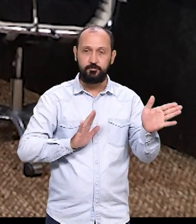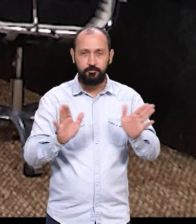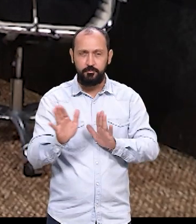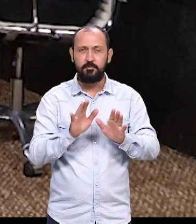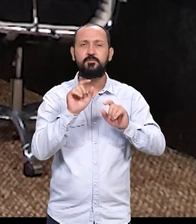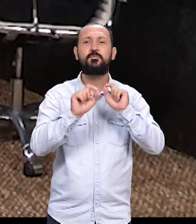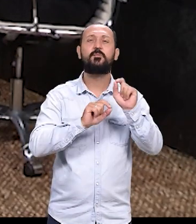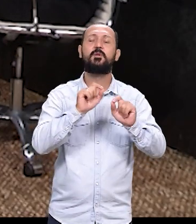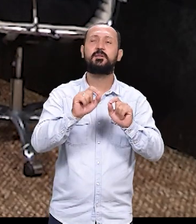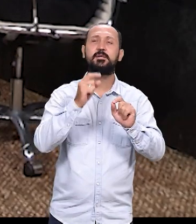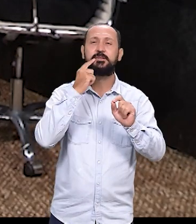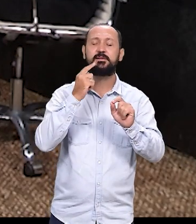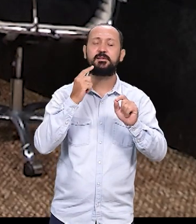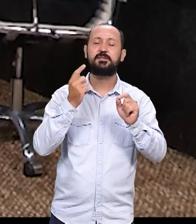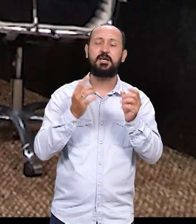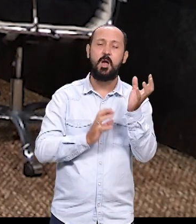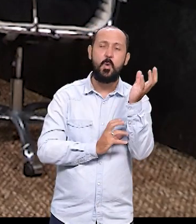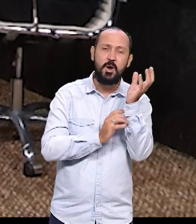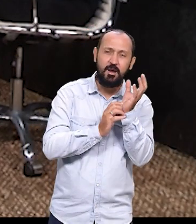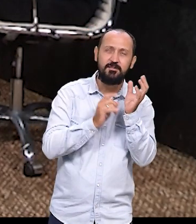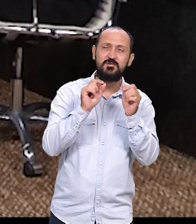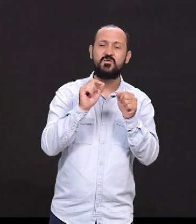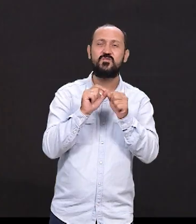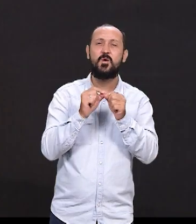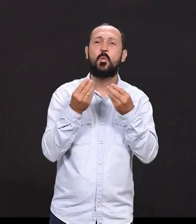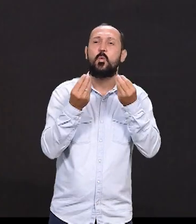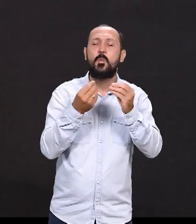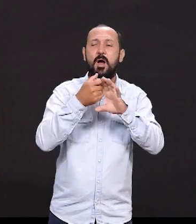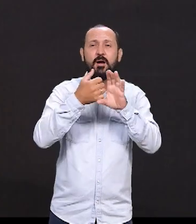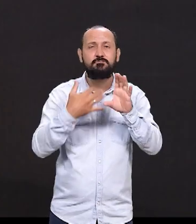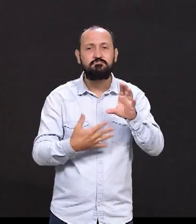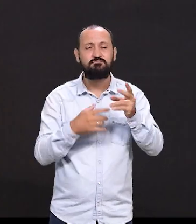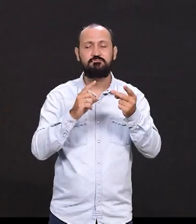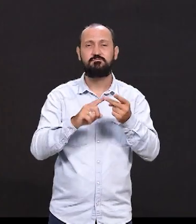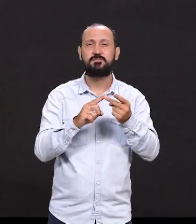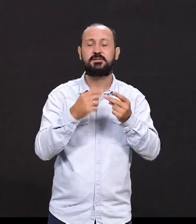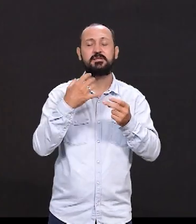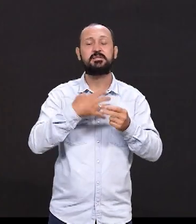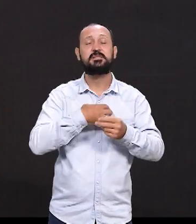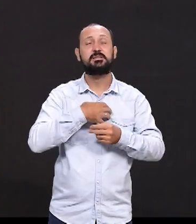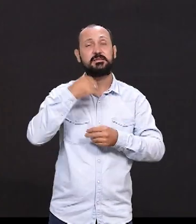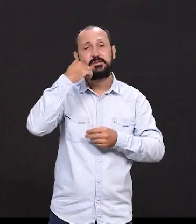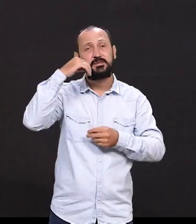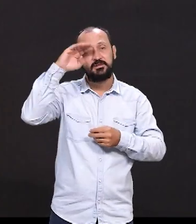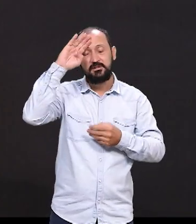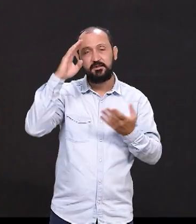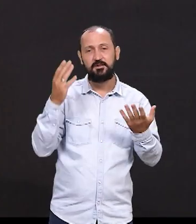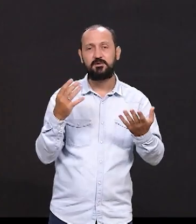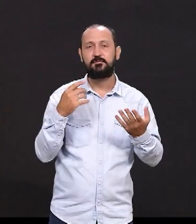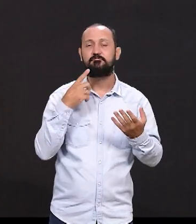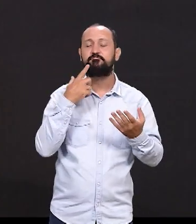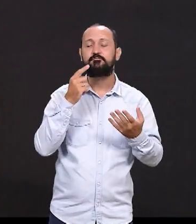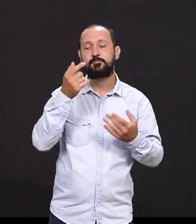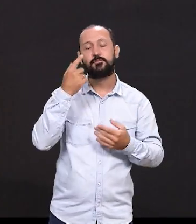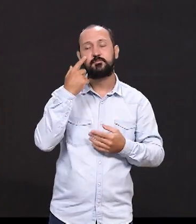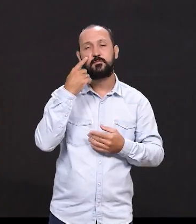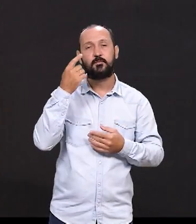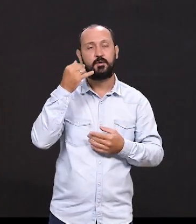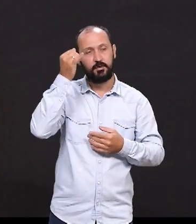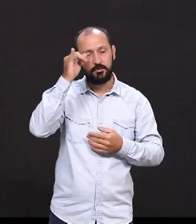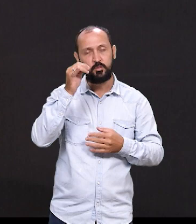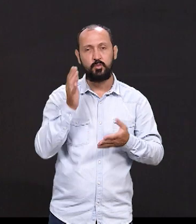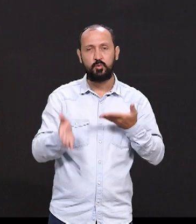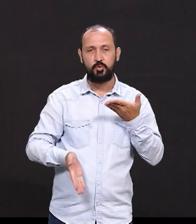acessível o que que é o câncer por que que se forma Quais são as características quais são os sintomas e daí as modalidades de